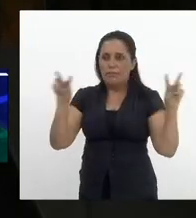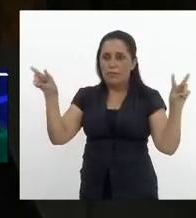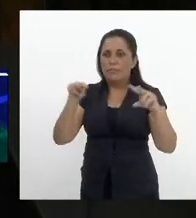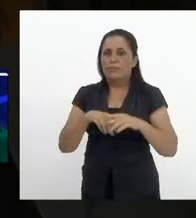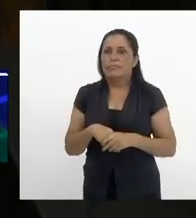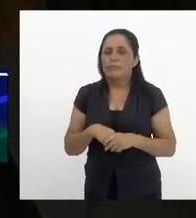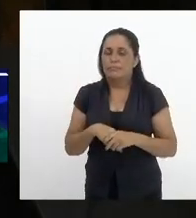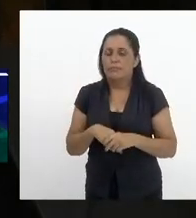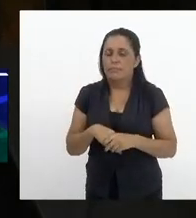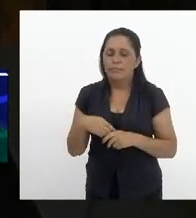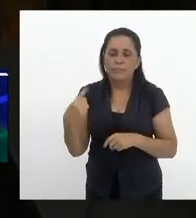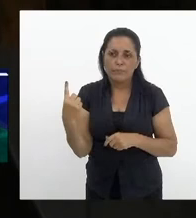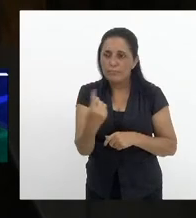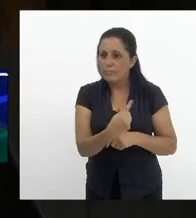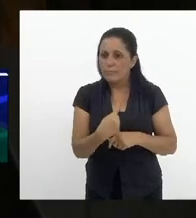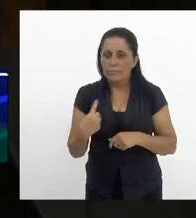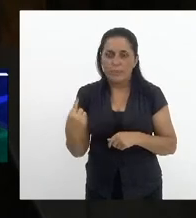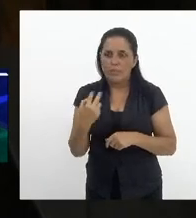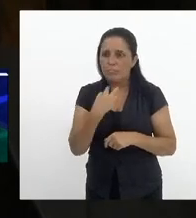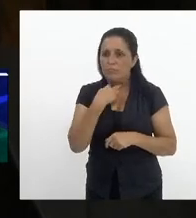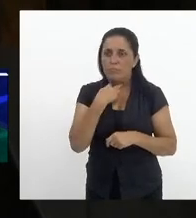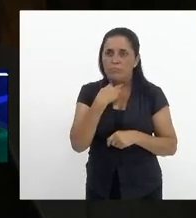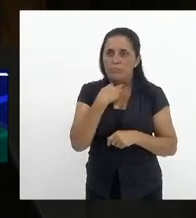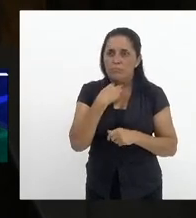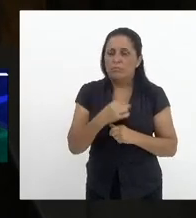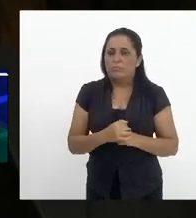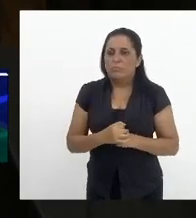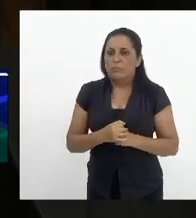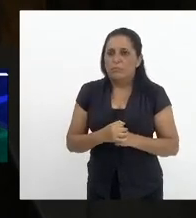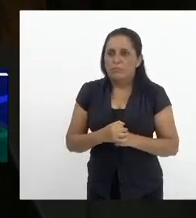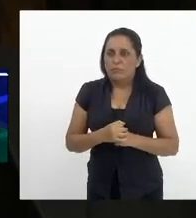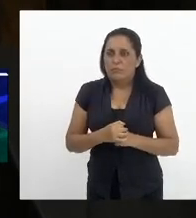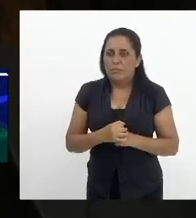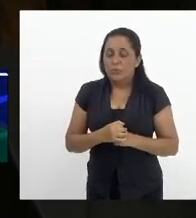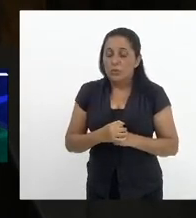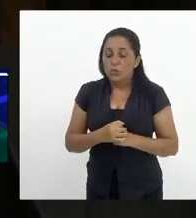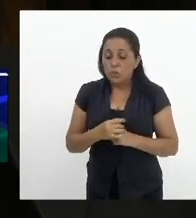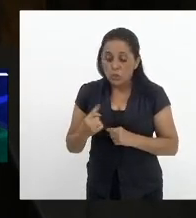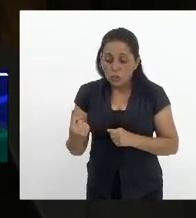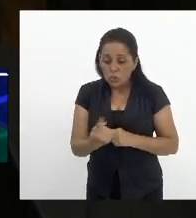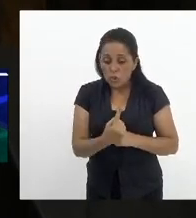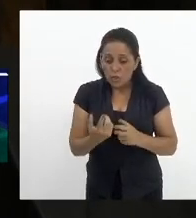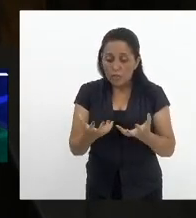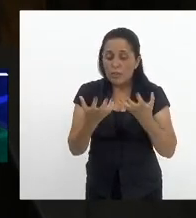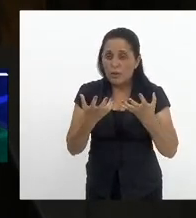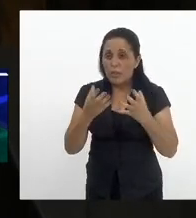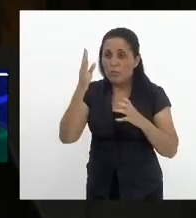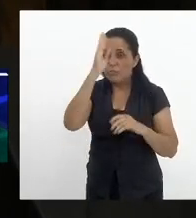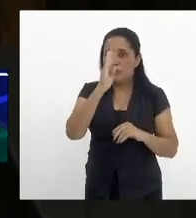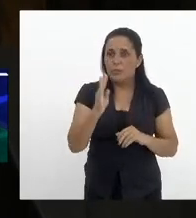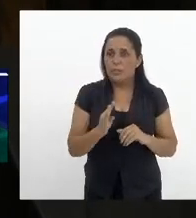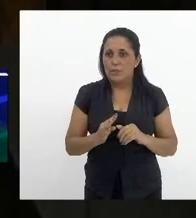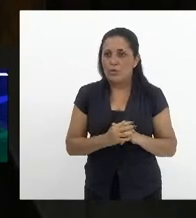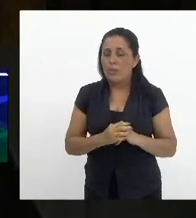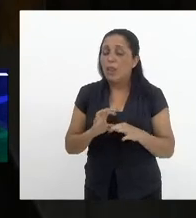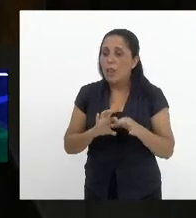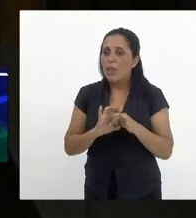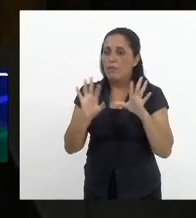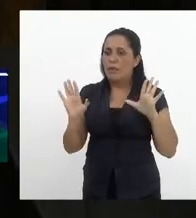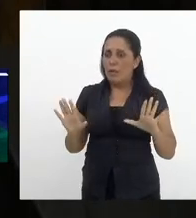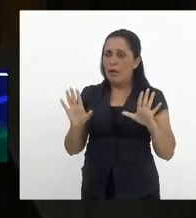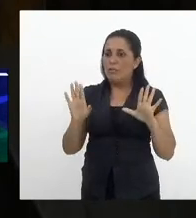Não negamos que o mais que queremos para esse Brasil é liberdade.